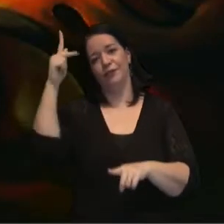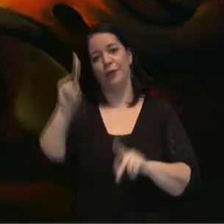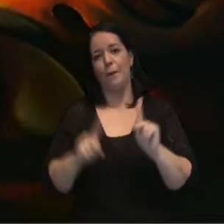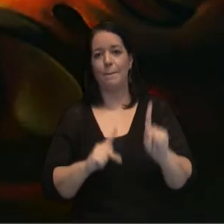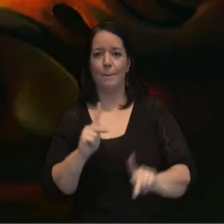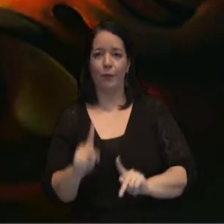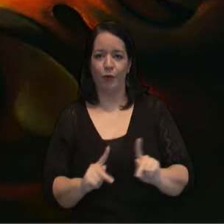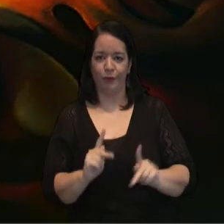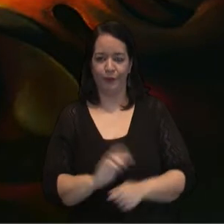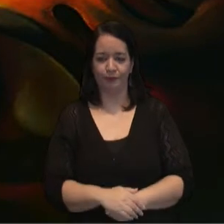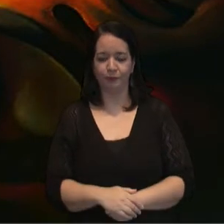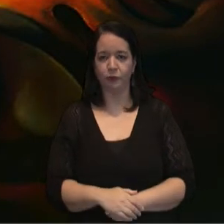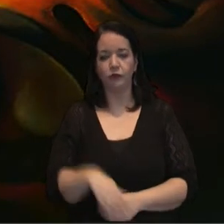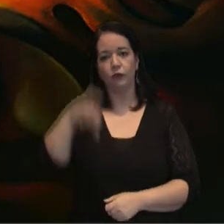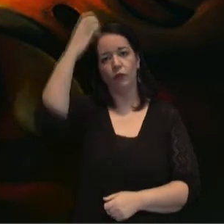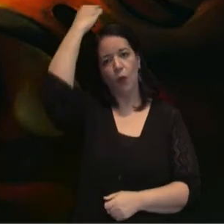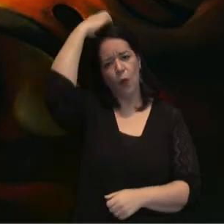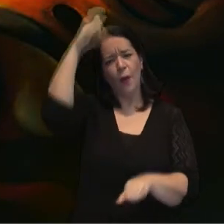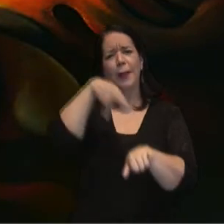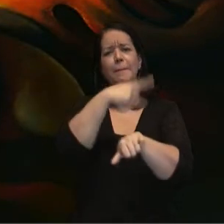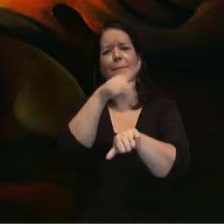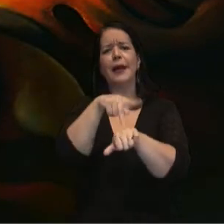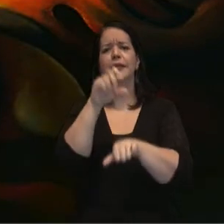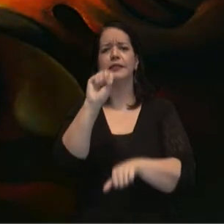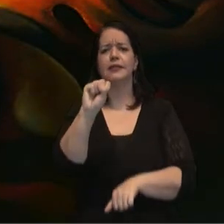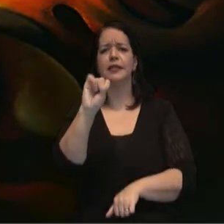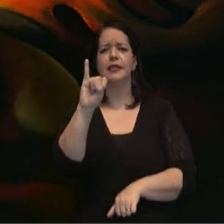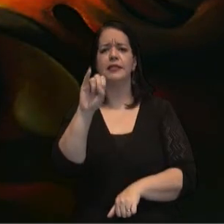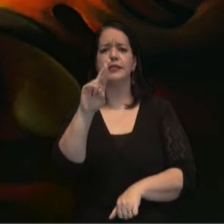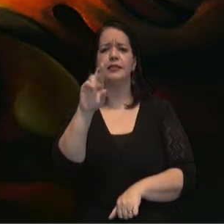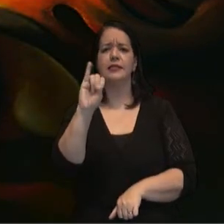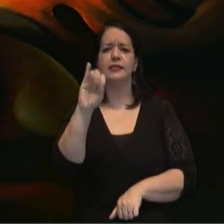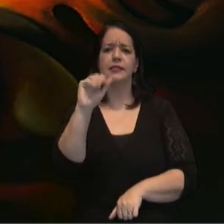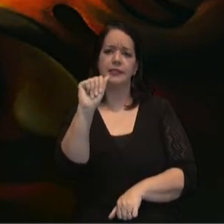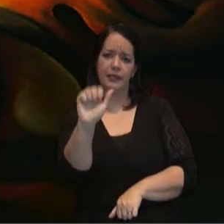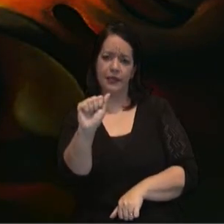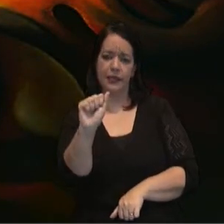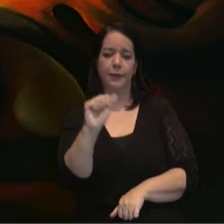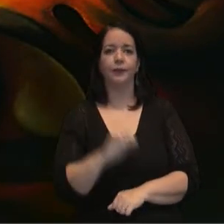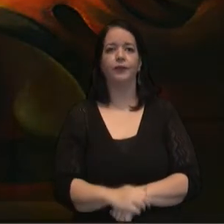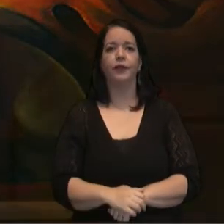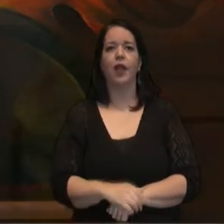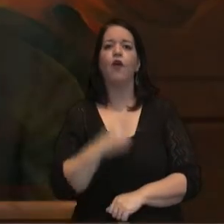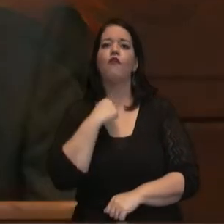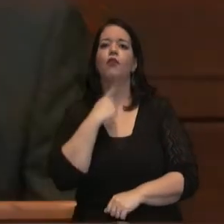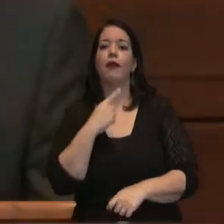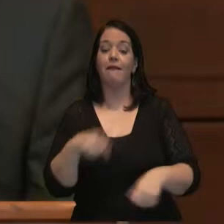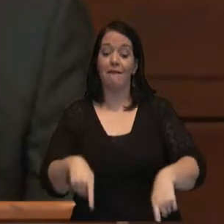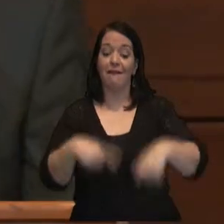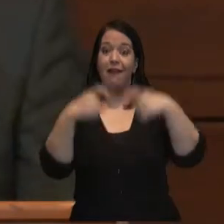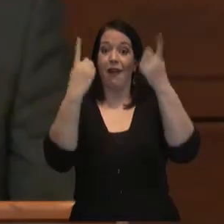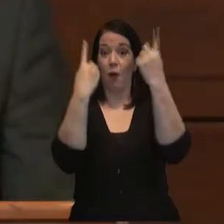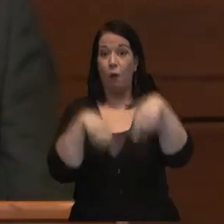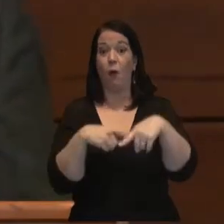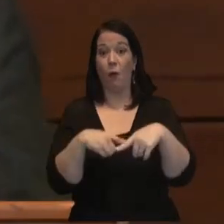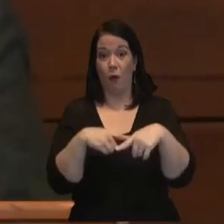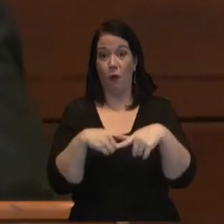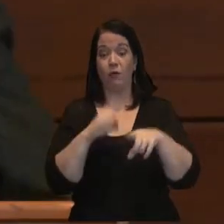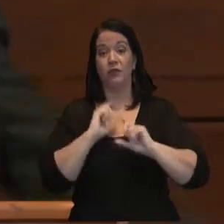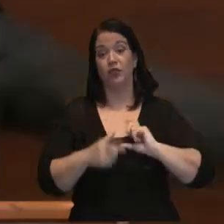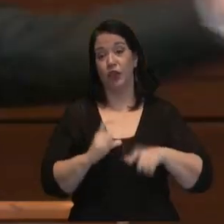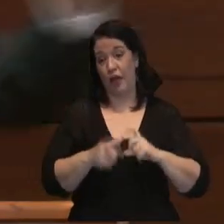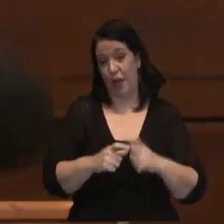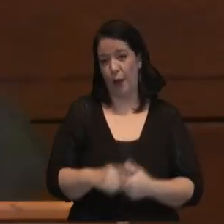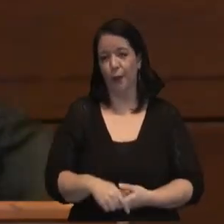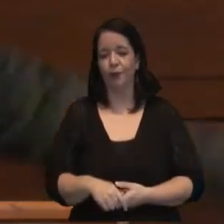O rei da Síria, Ben-Hadad, fez guerra a Israel. O rei era Jorão,